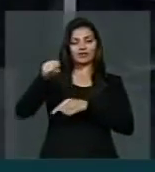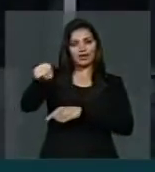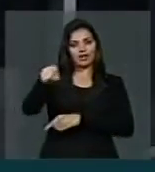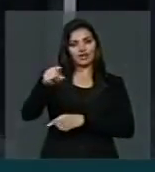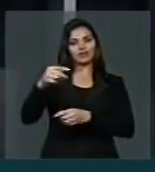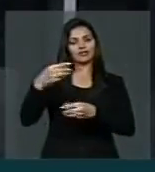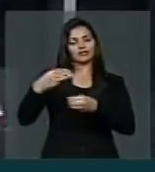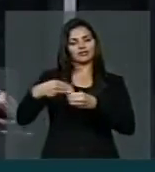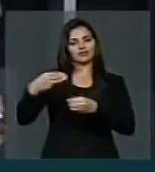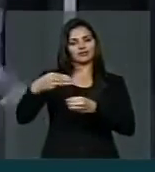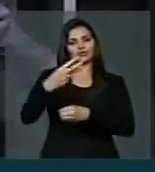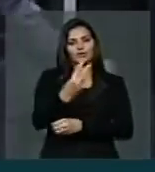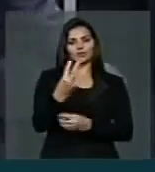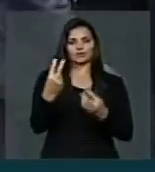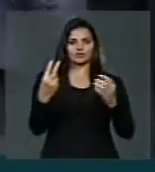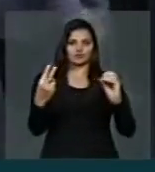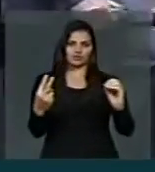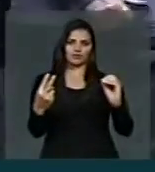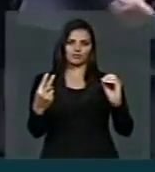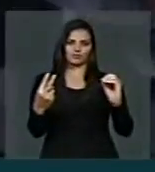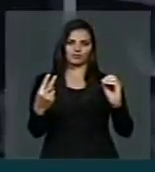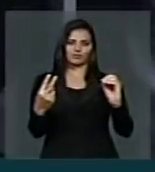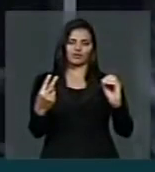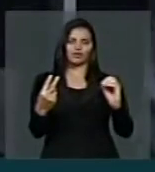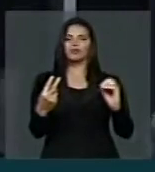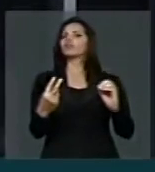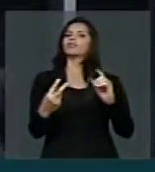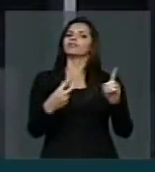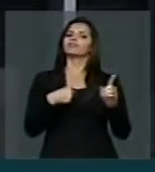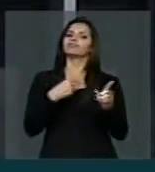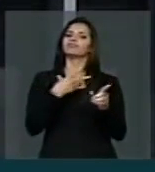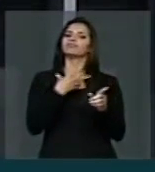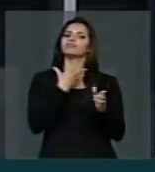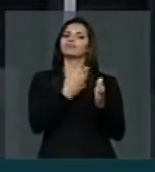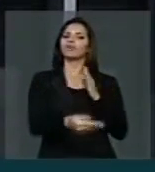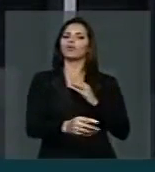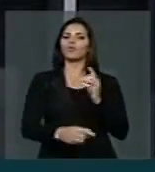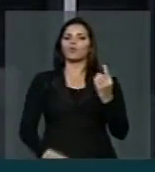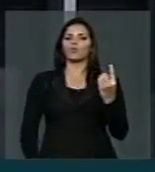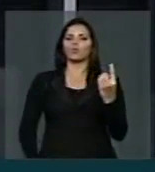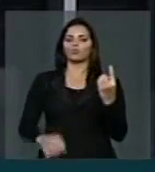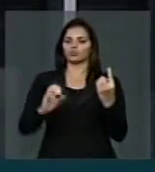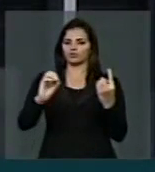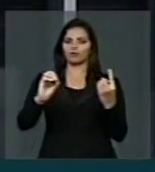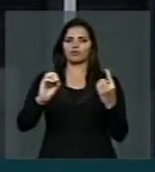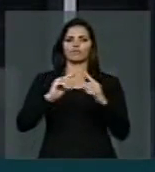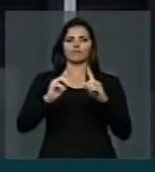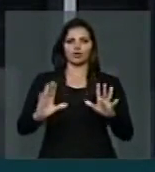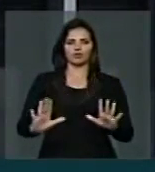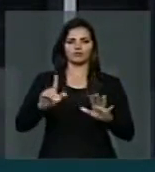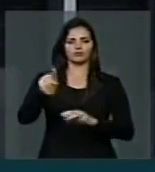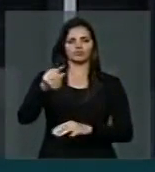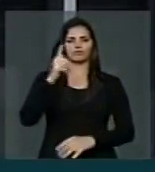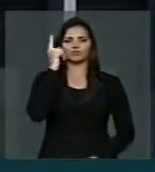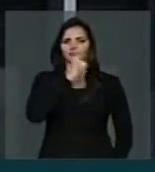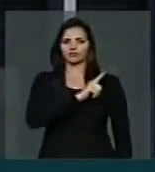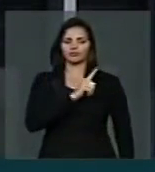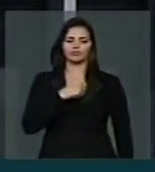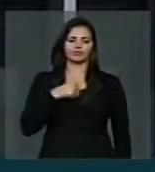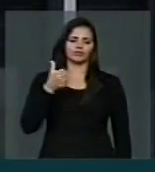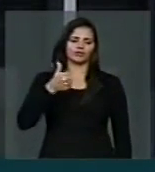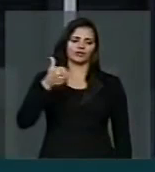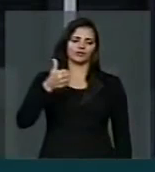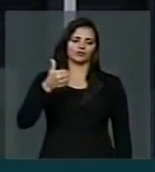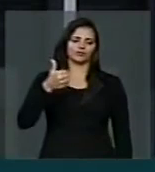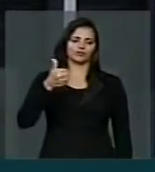lá em Chapecó, com um grande time chapecoense, perdemos por 1-0, mas Criciúma conquistou o